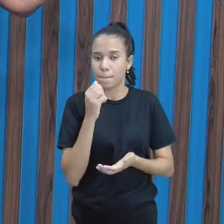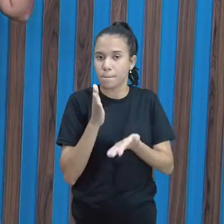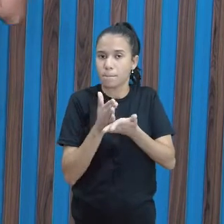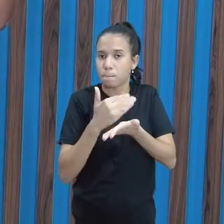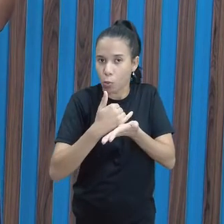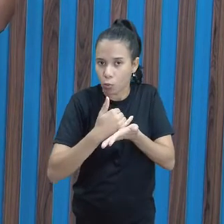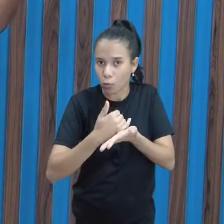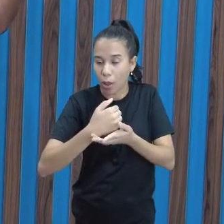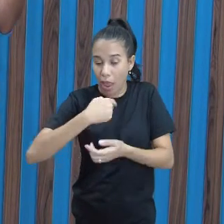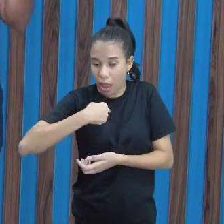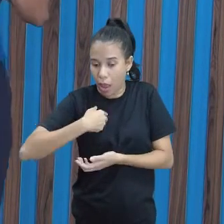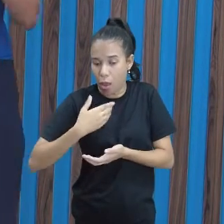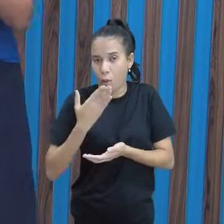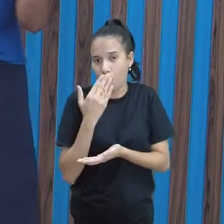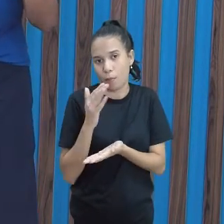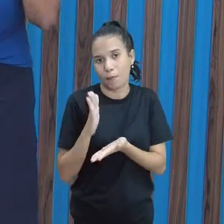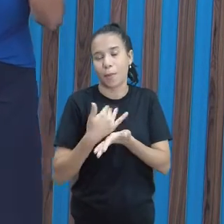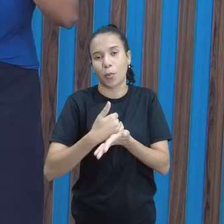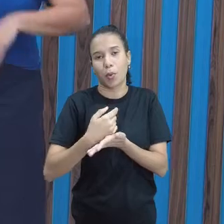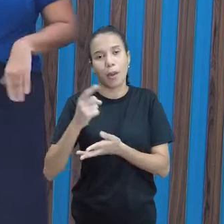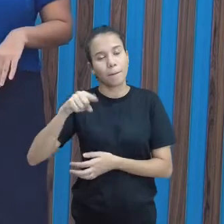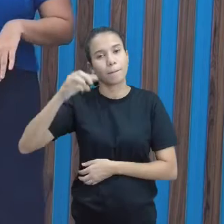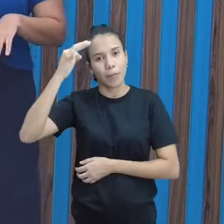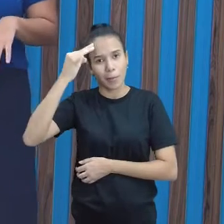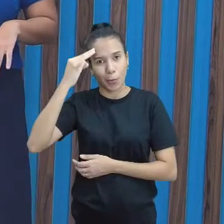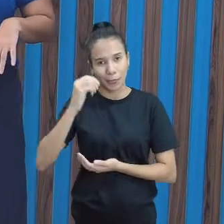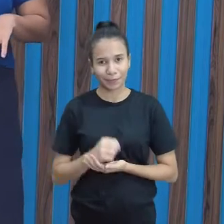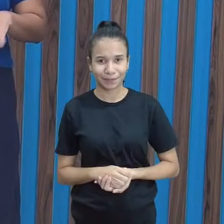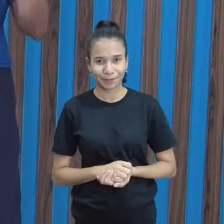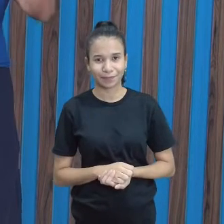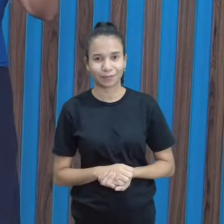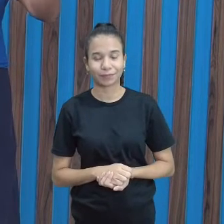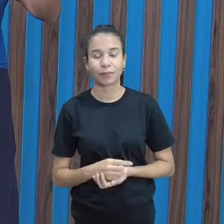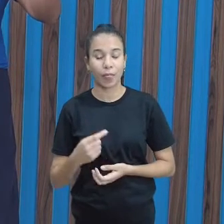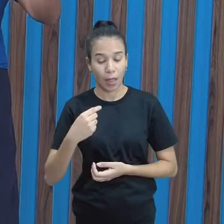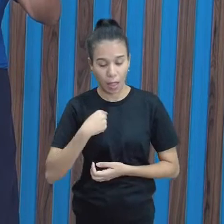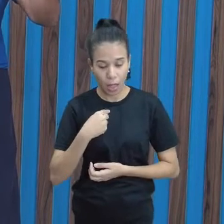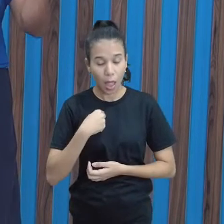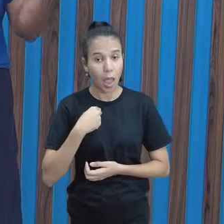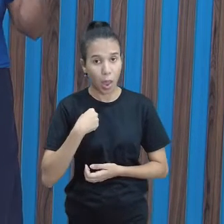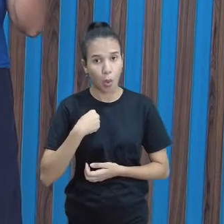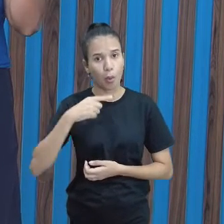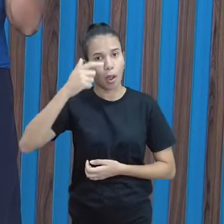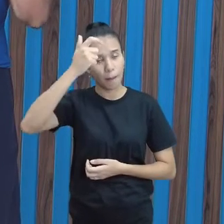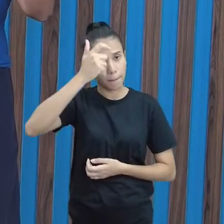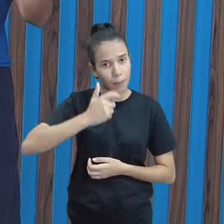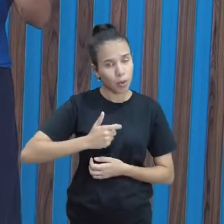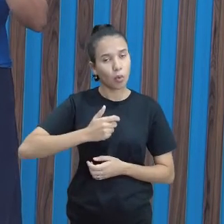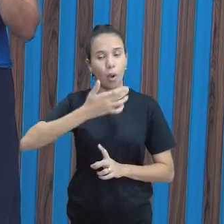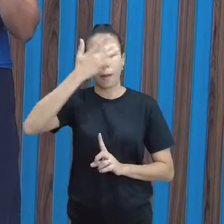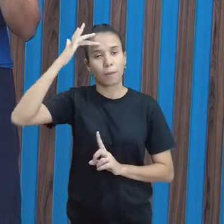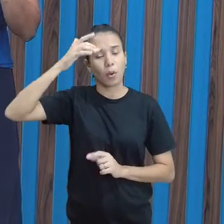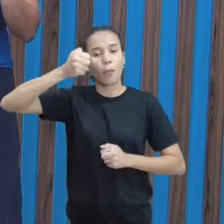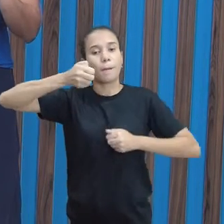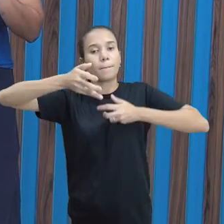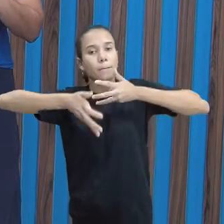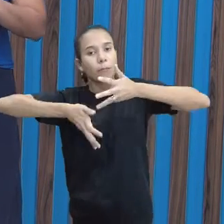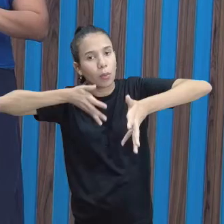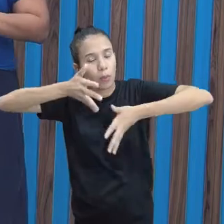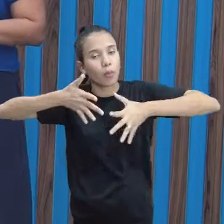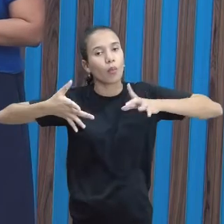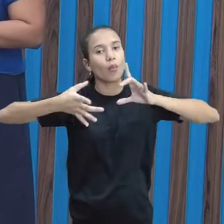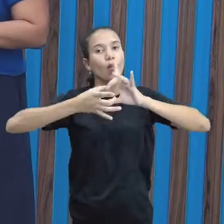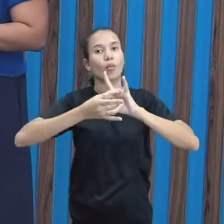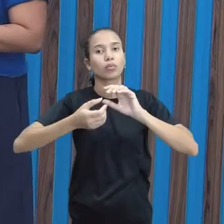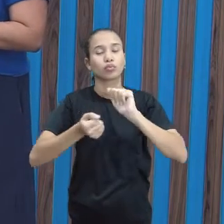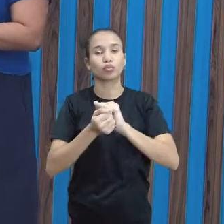ontem, é uma memória, né? Recente, mas o eu, ele é uma pessoa do discurso que vai se